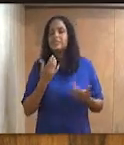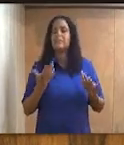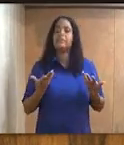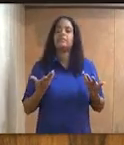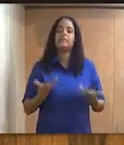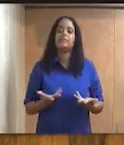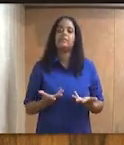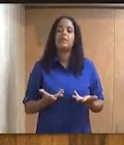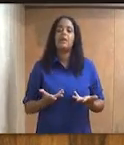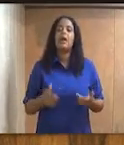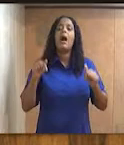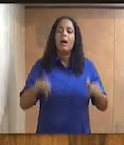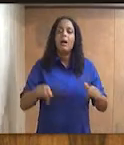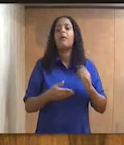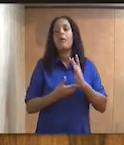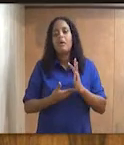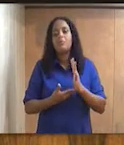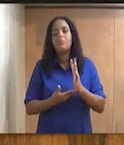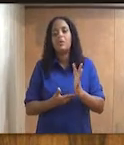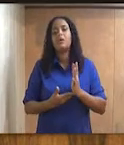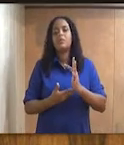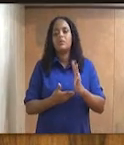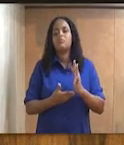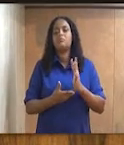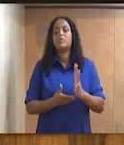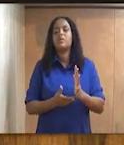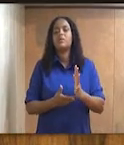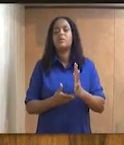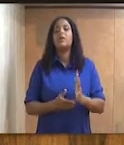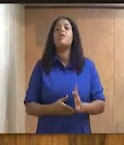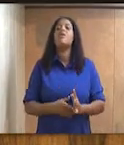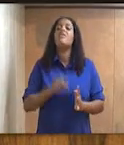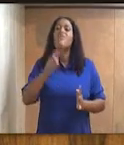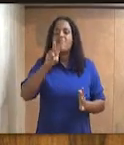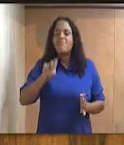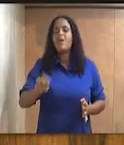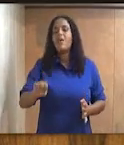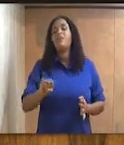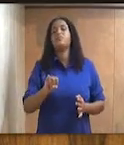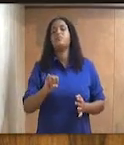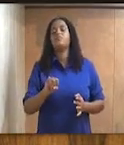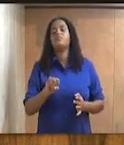infelizmente, esta casa, nesse momento, vai passar